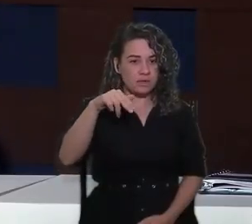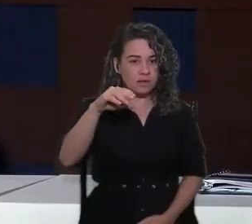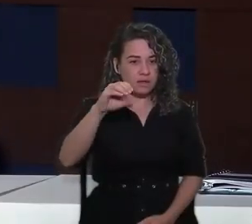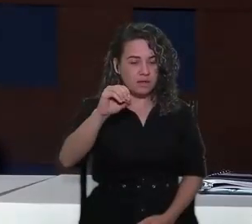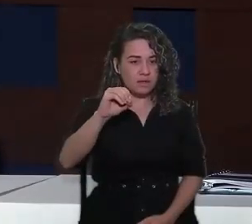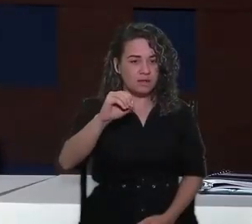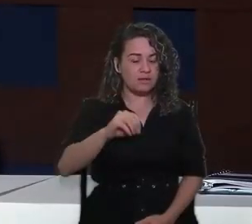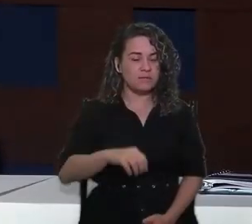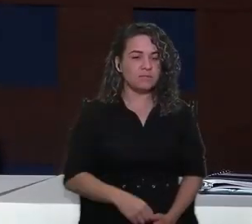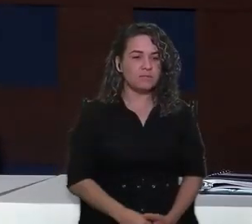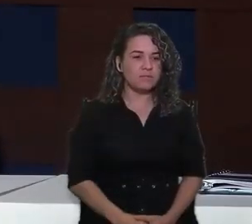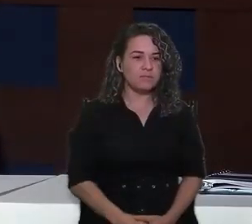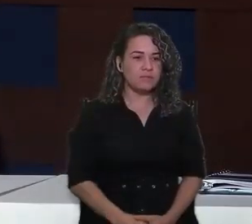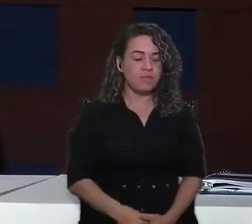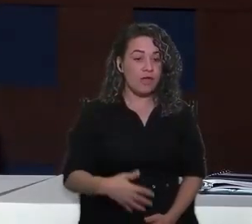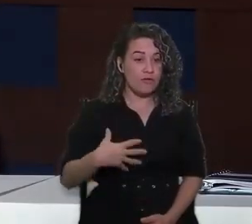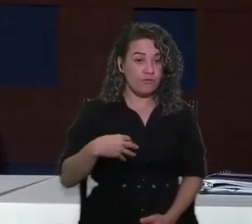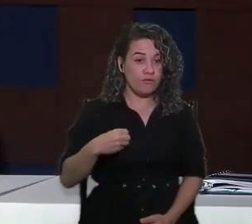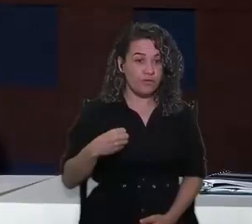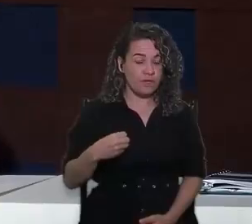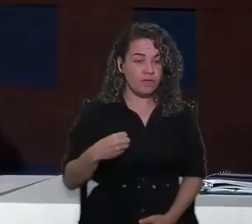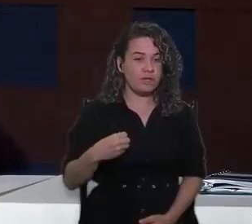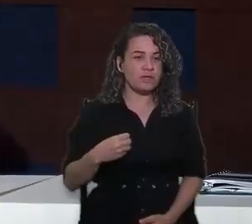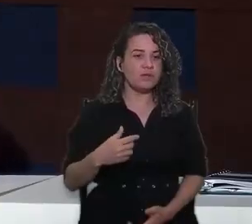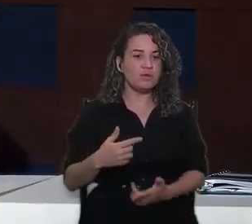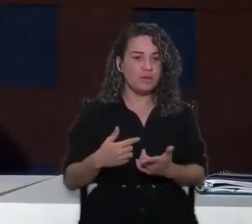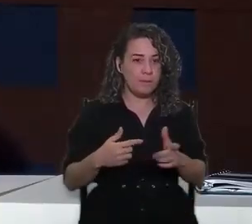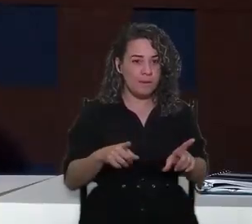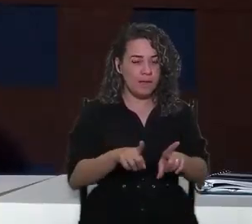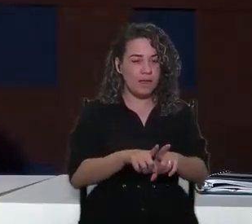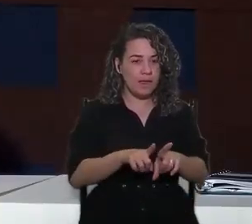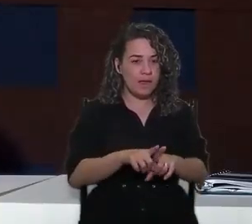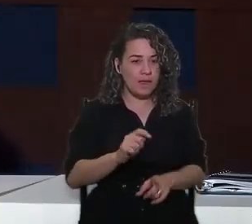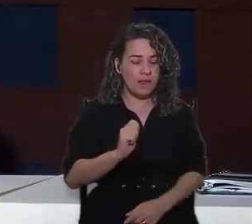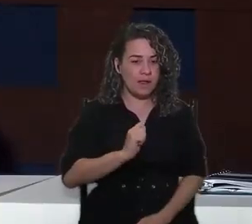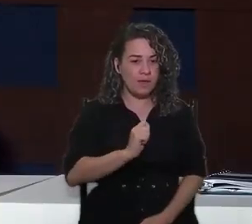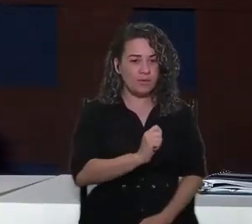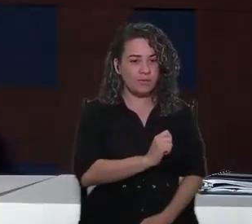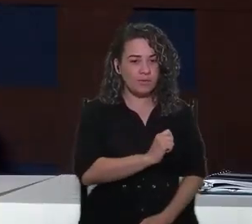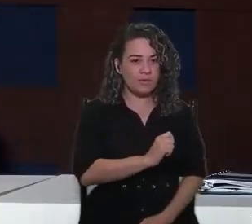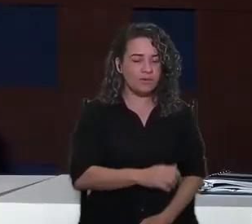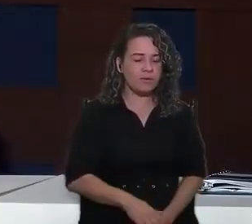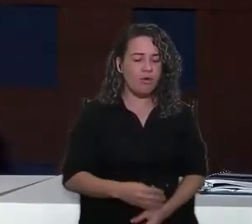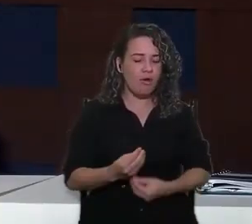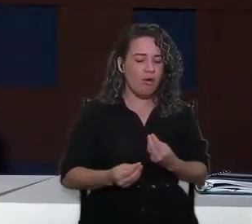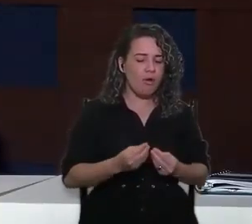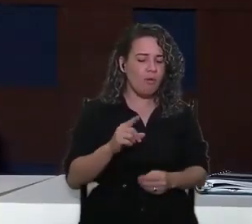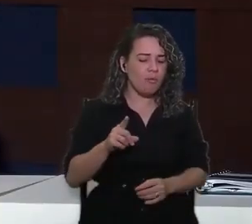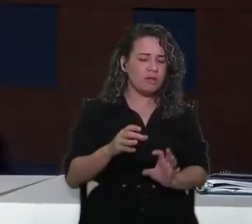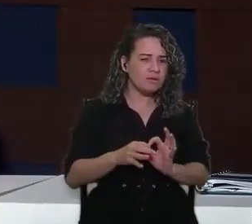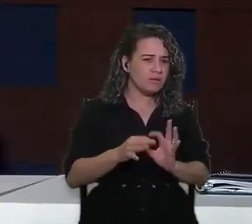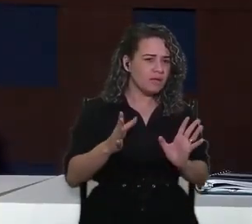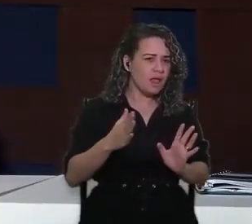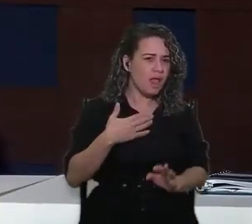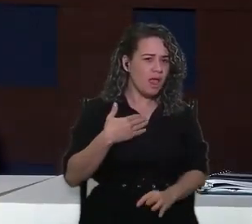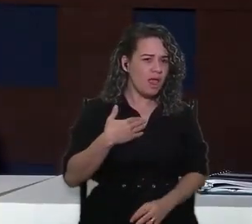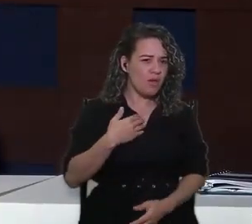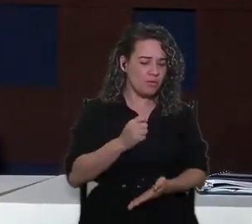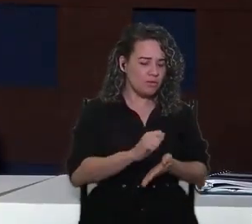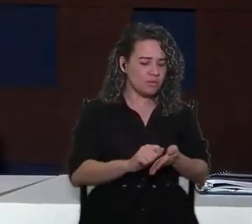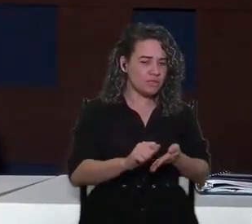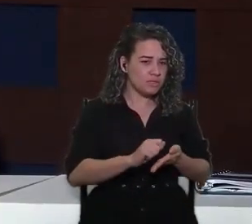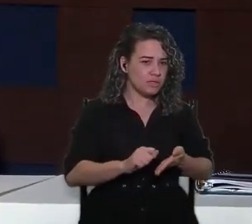Como que vão me permitir que eu escreva? Eu não estou muito autorizado a